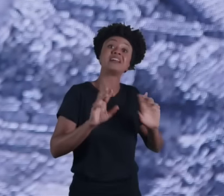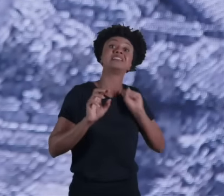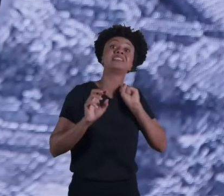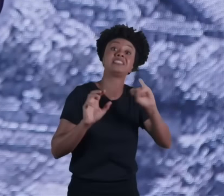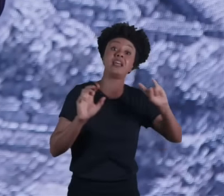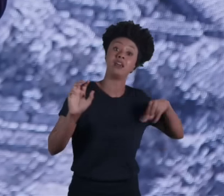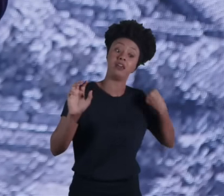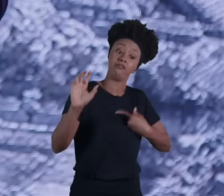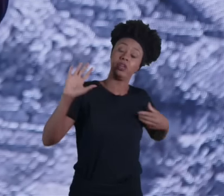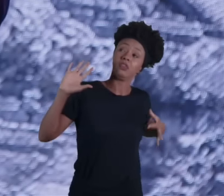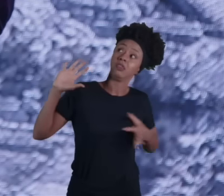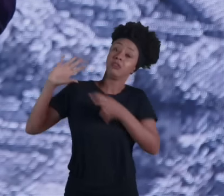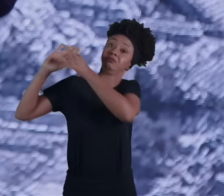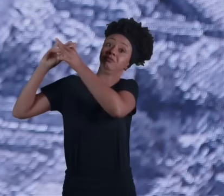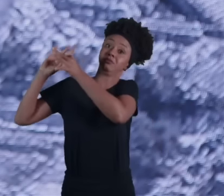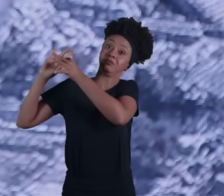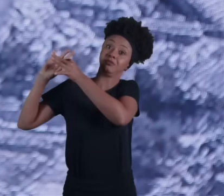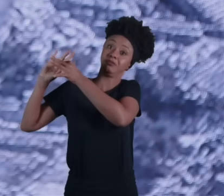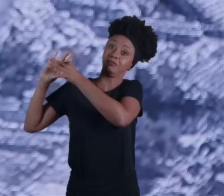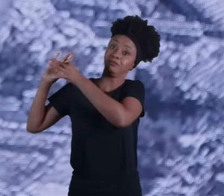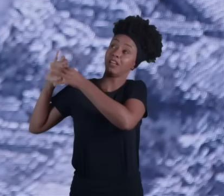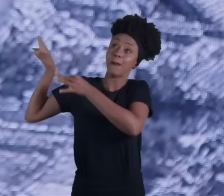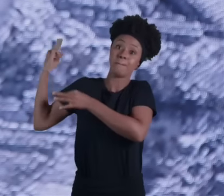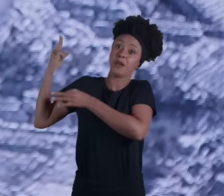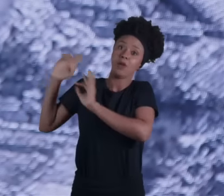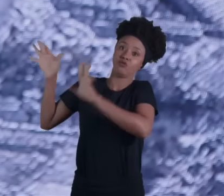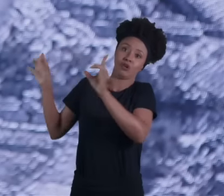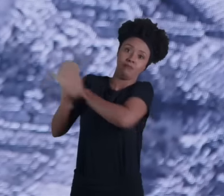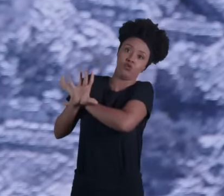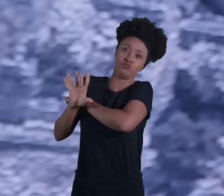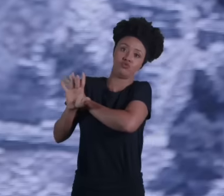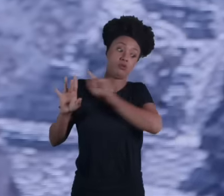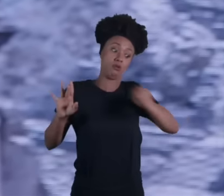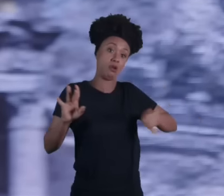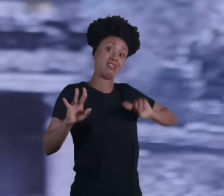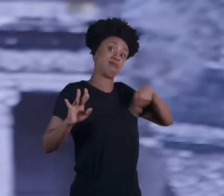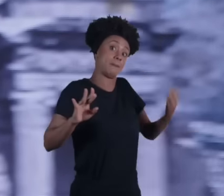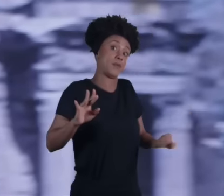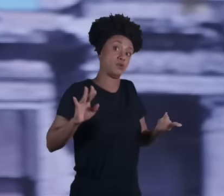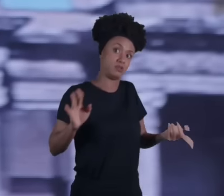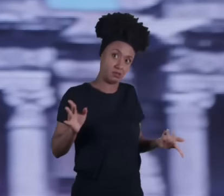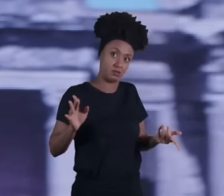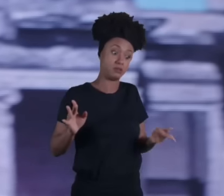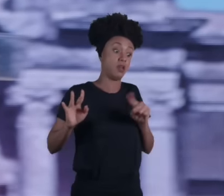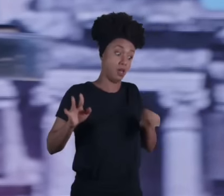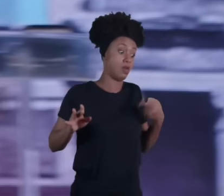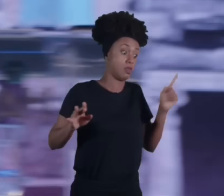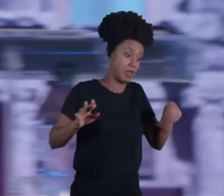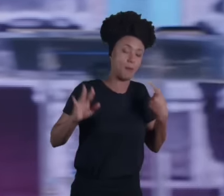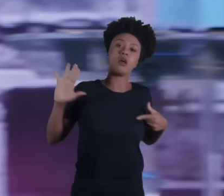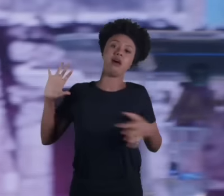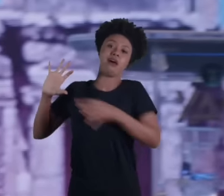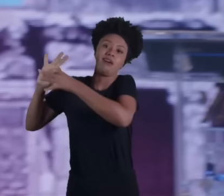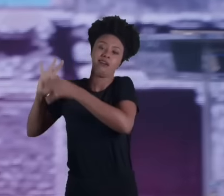salvação. Quando você chegar na presença de Deus, o livro de Apocalipse diz, né,